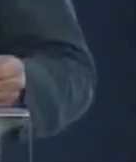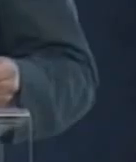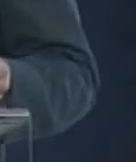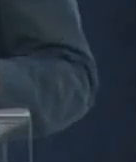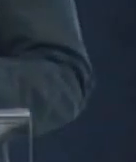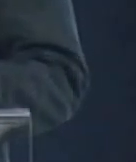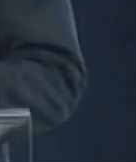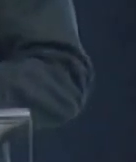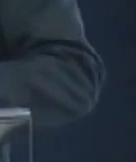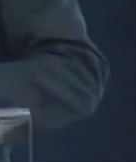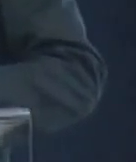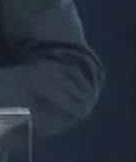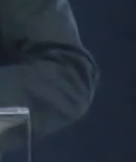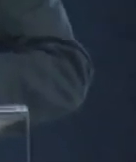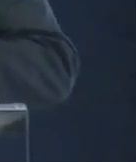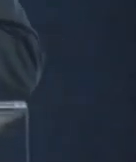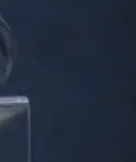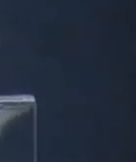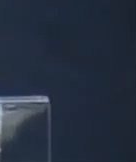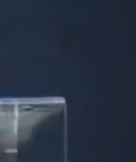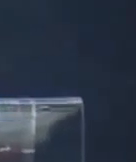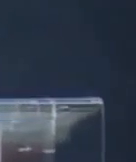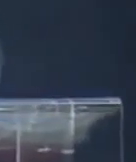ISO coloc o vídeo